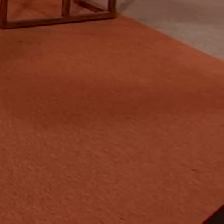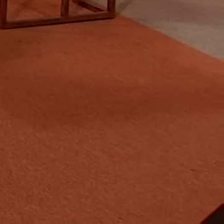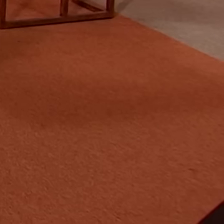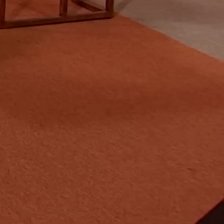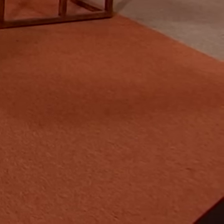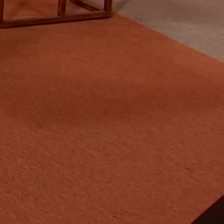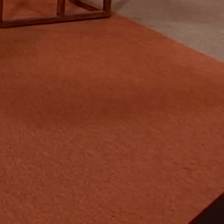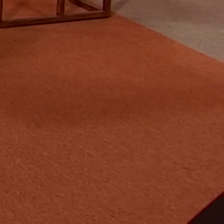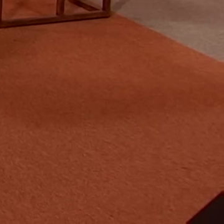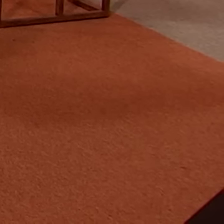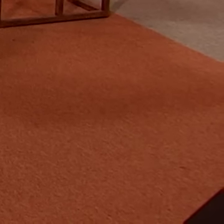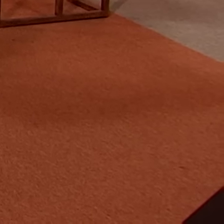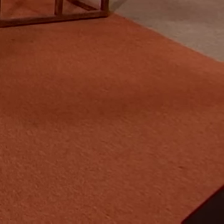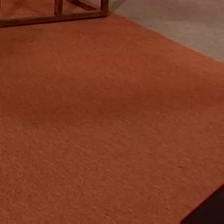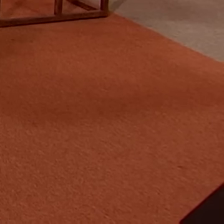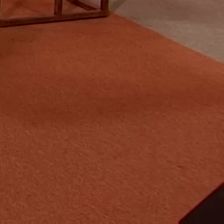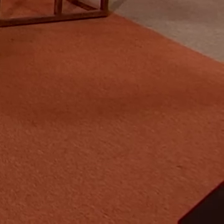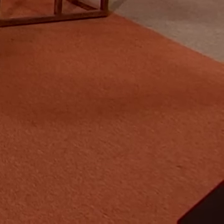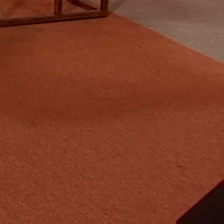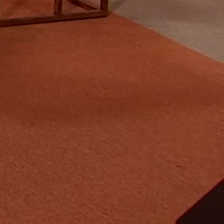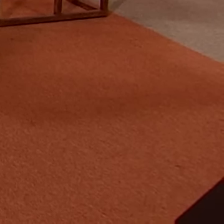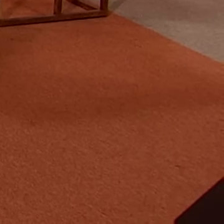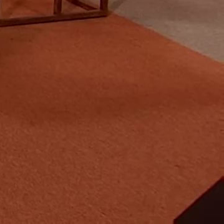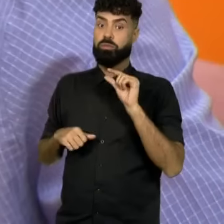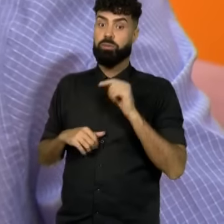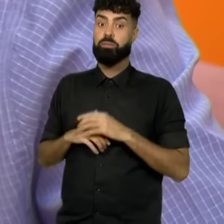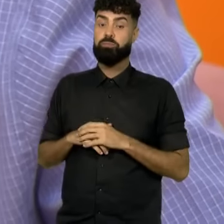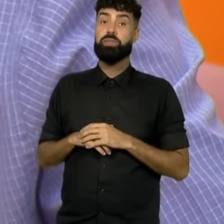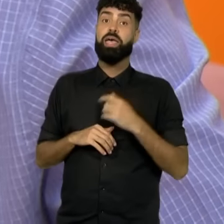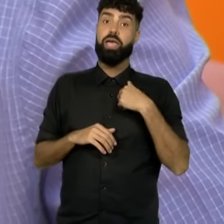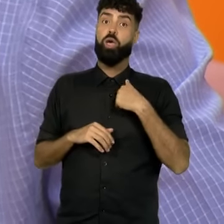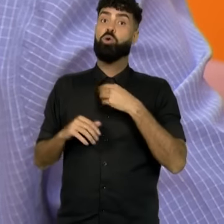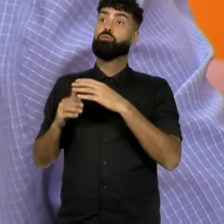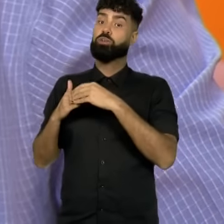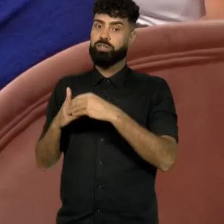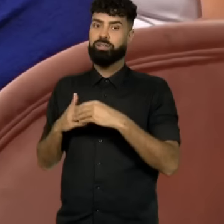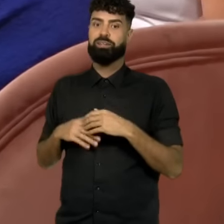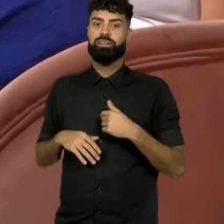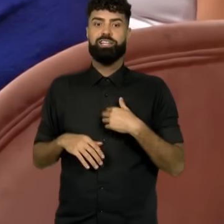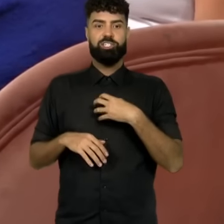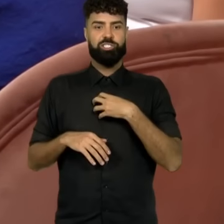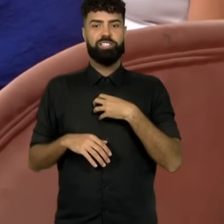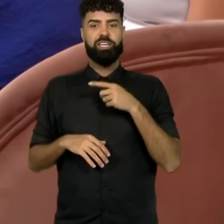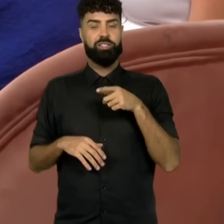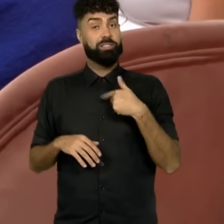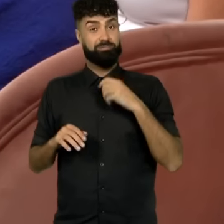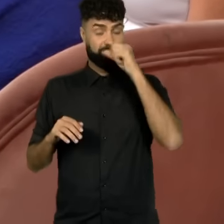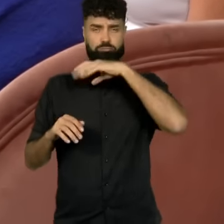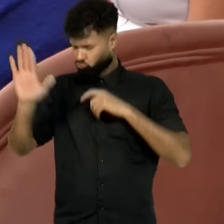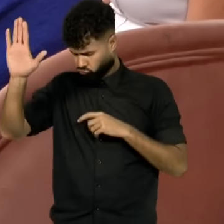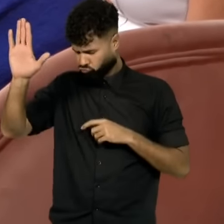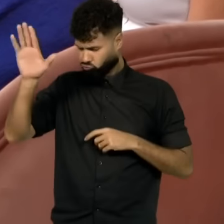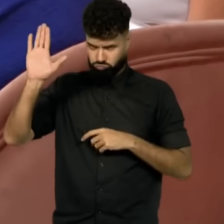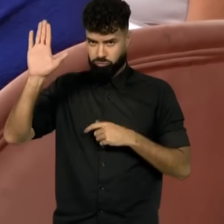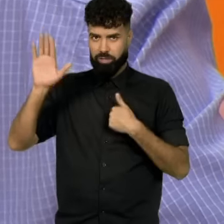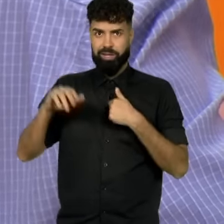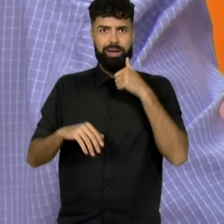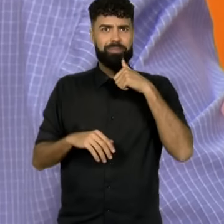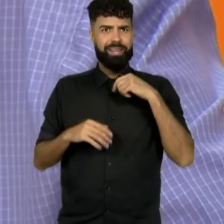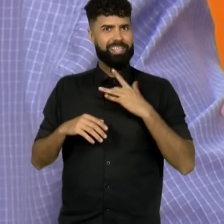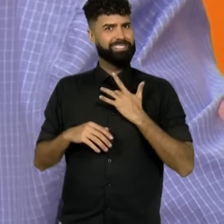Eu fui levar... Dele, a cara dele. Não é assim. Eu fui levar... É desse jeito, né, Tia Surica? Não, eu preocupado com a